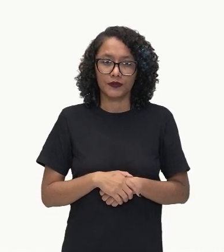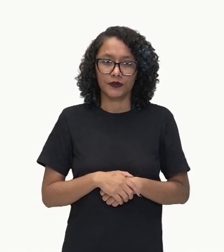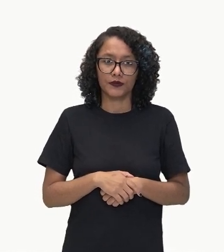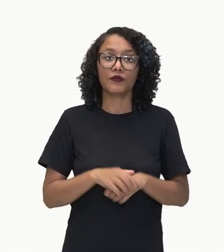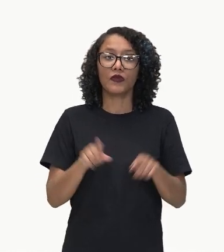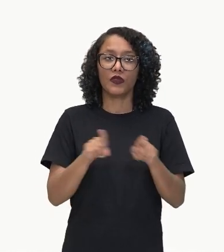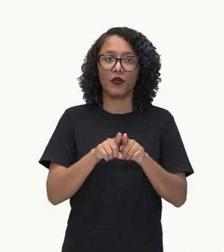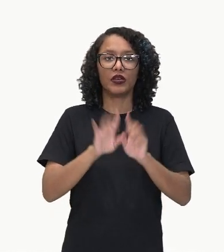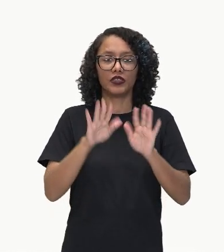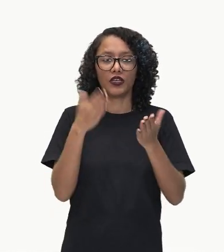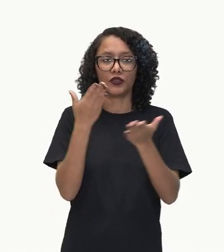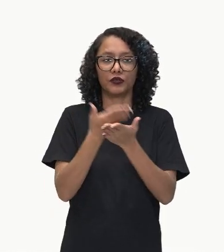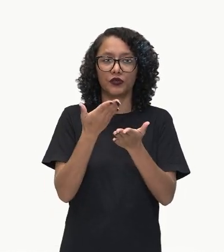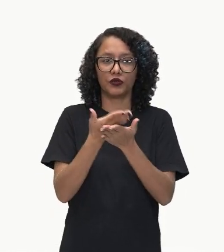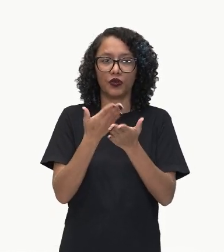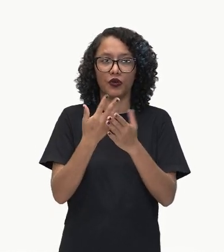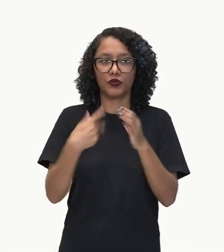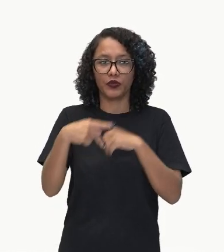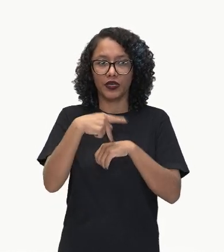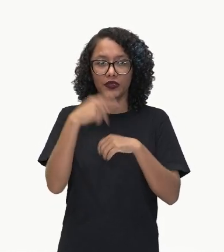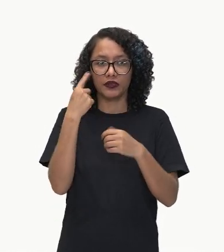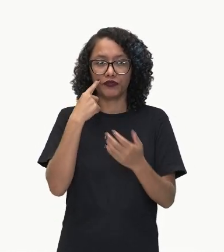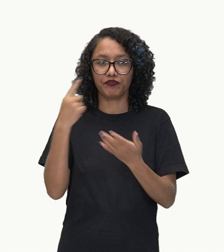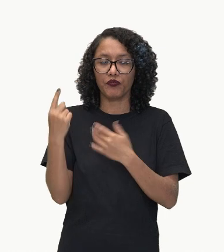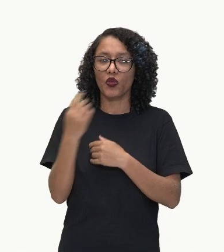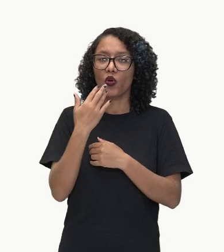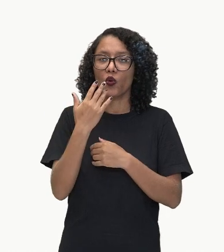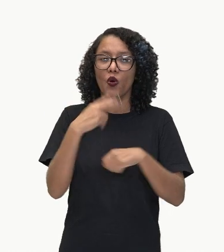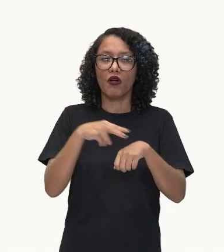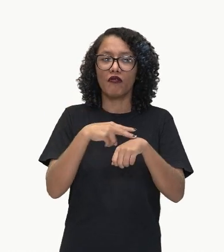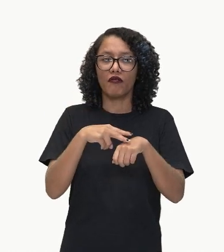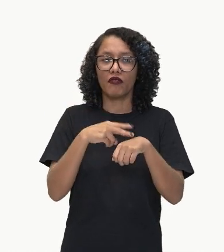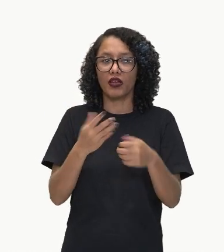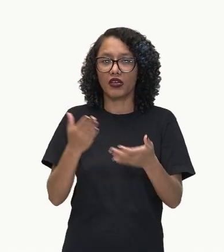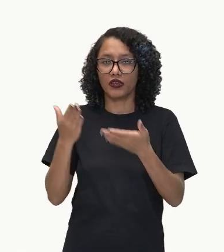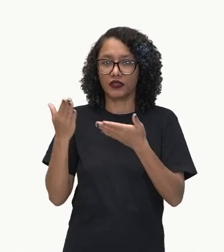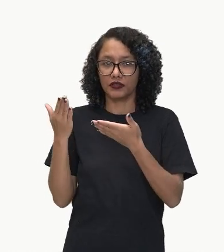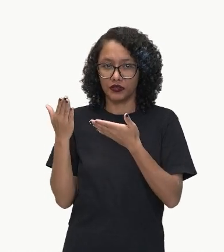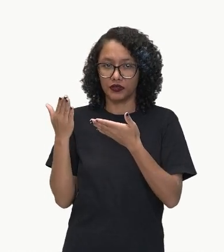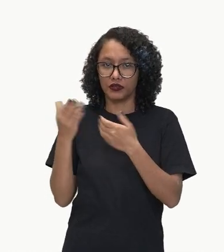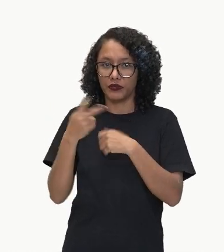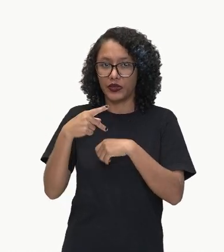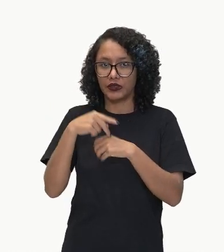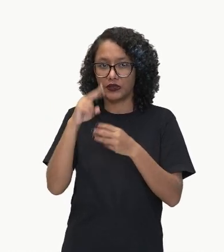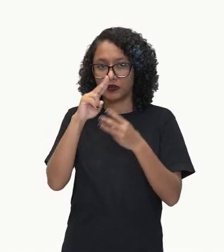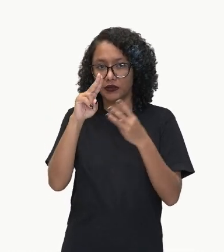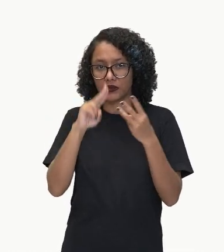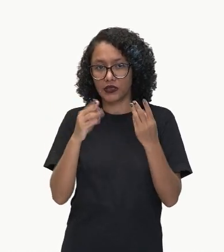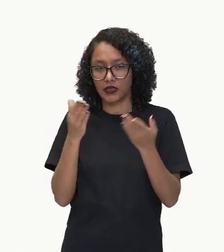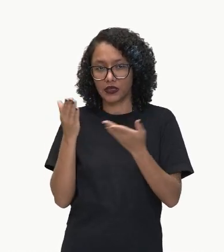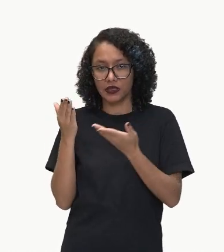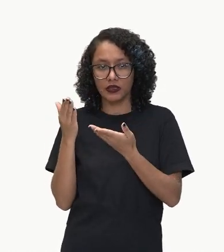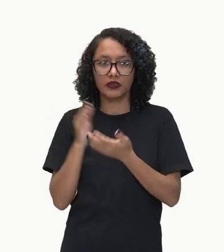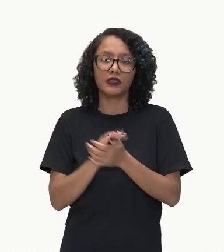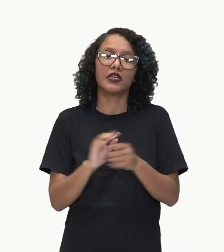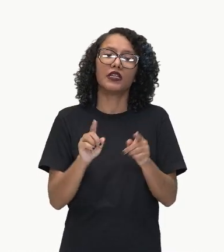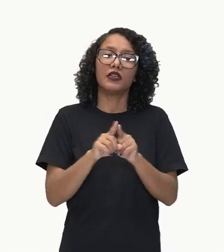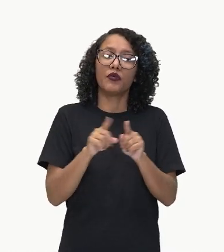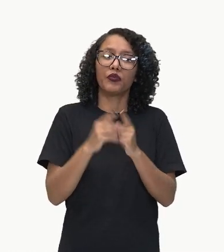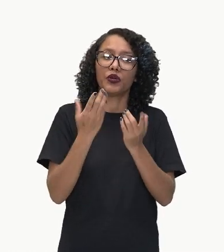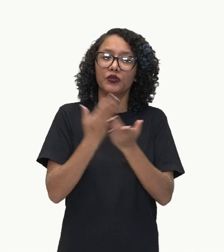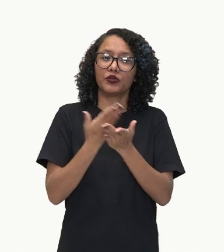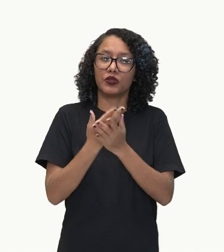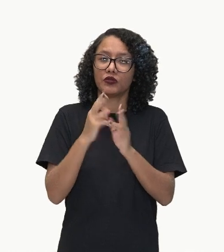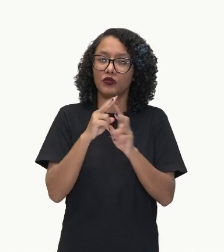também pelos países do Cáucaso, Armênia, Geórgia e Azerbaijão. Conversamos também um pouco sobre